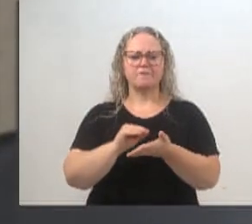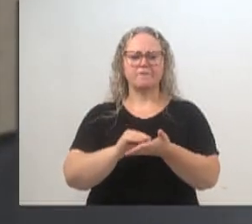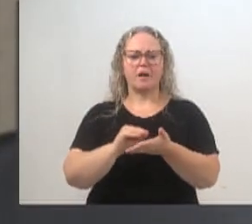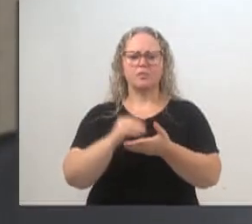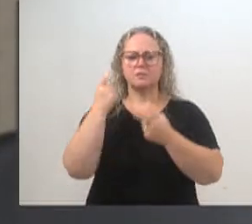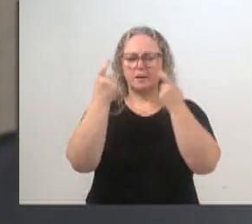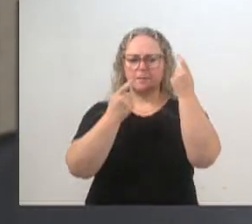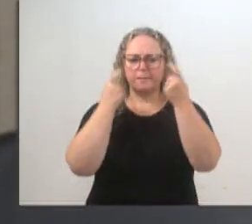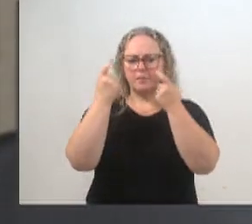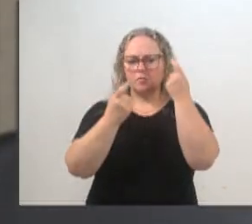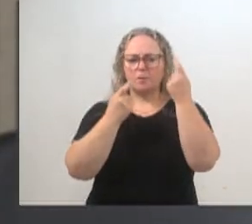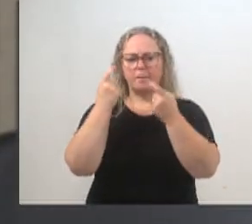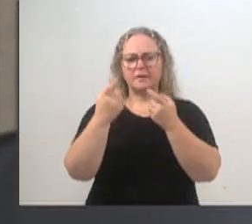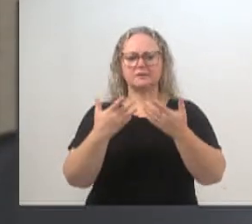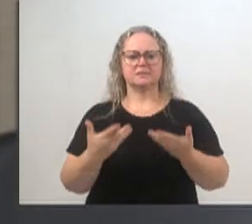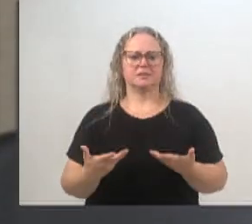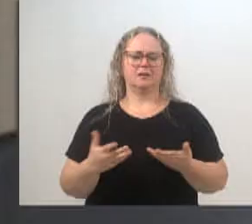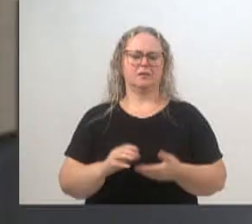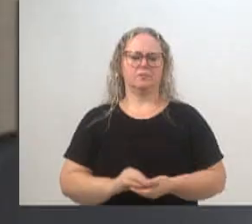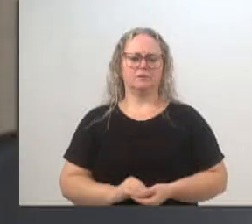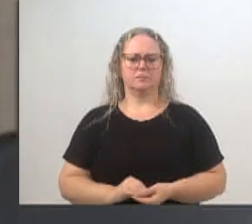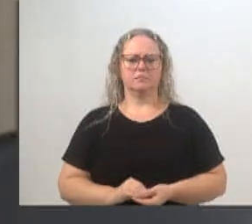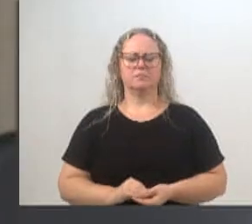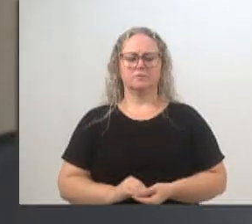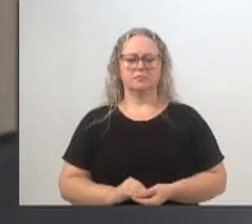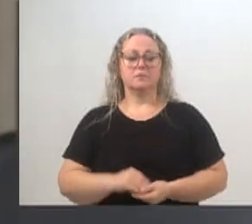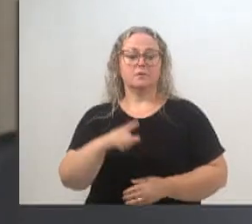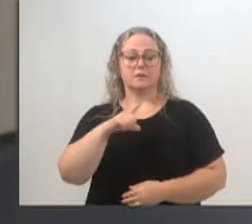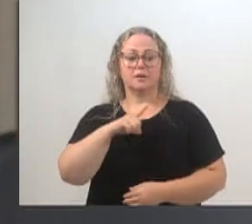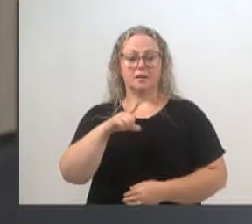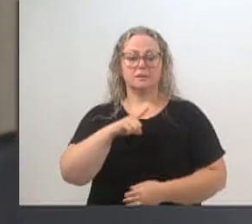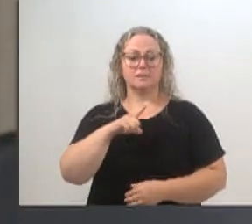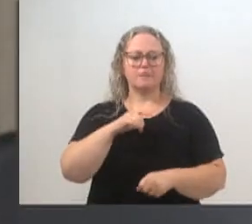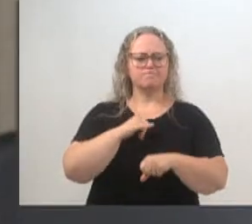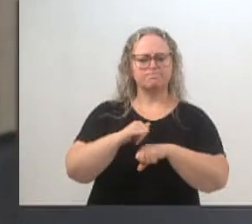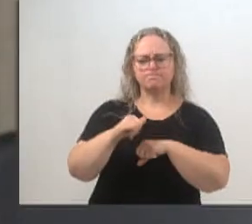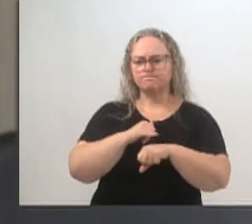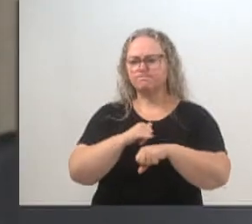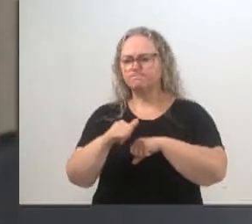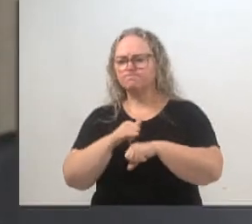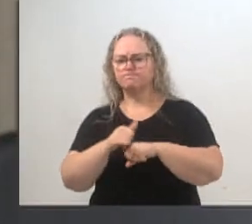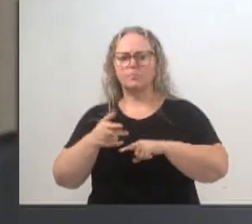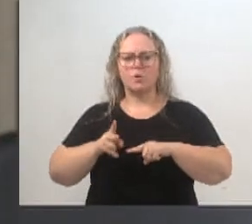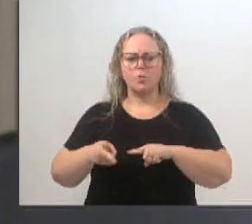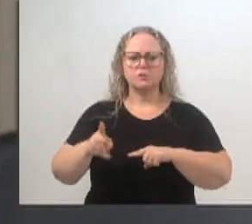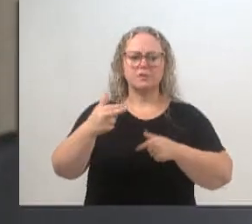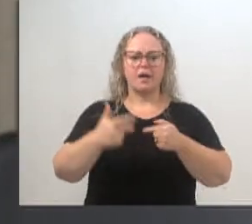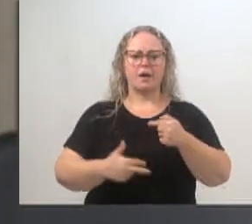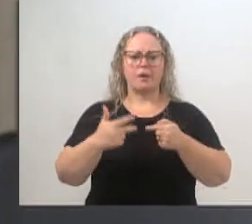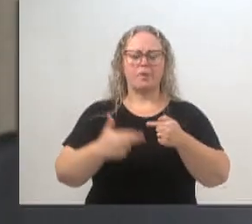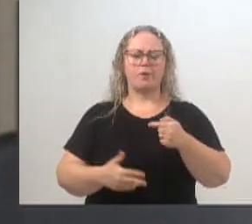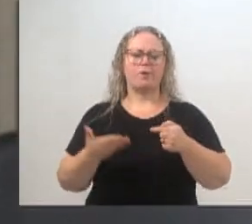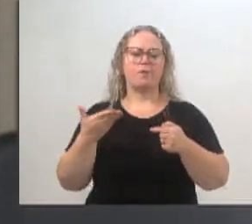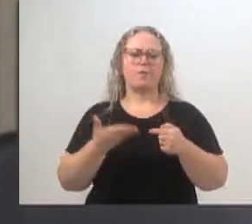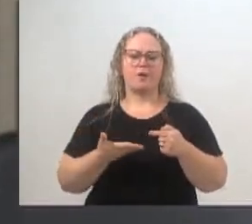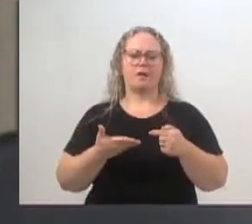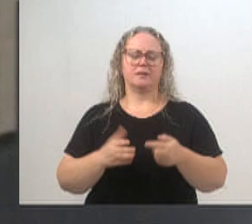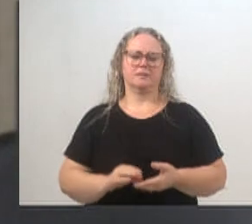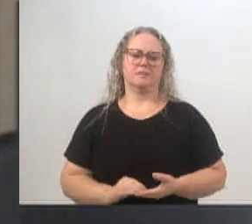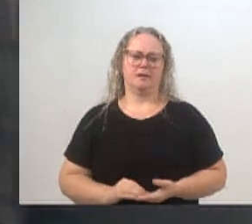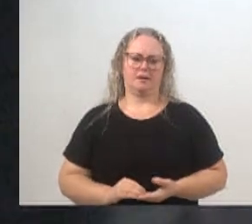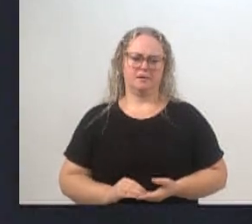não vinculação de recursos que devam manter o serviço de qualidade sendo atendido lá na ponta para o cidadão,